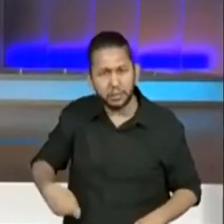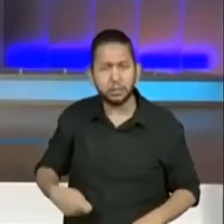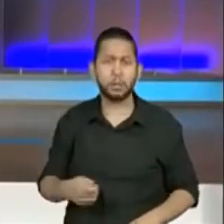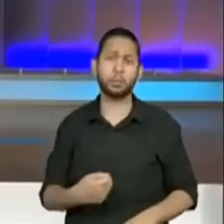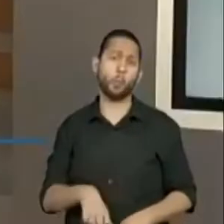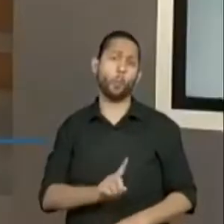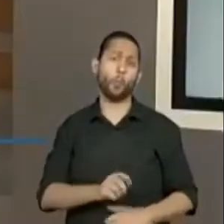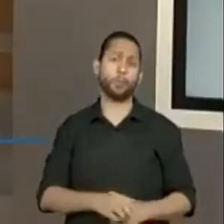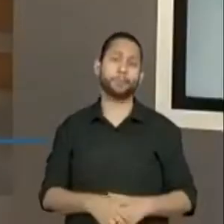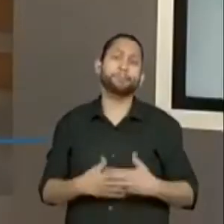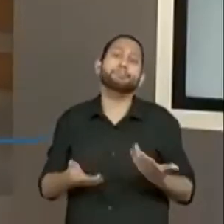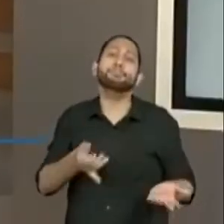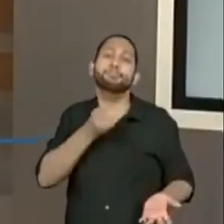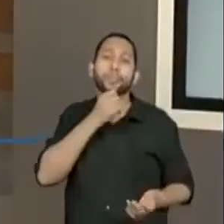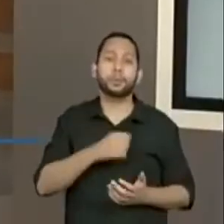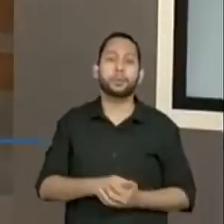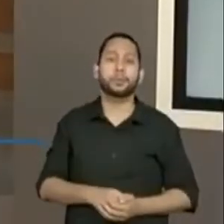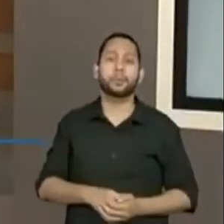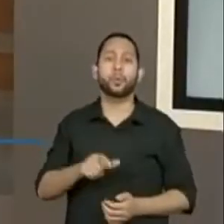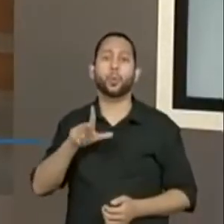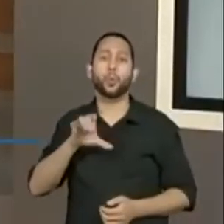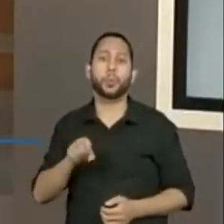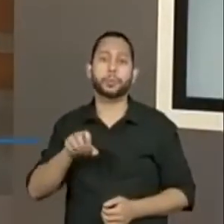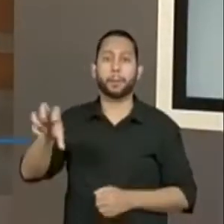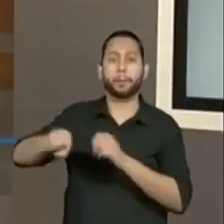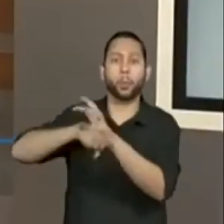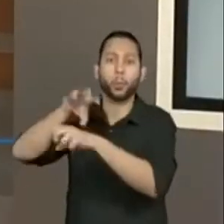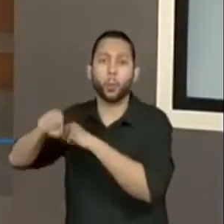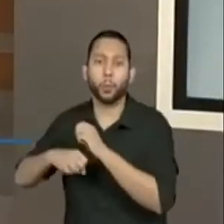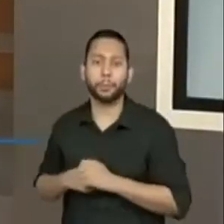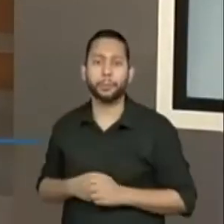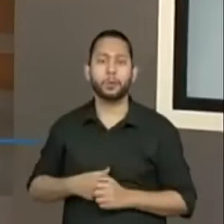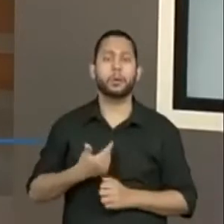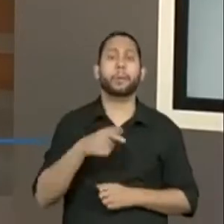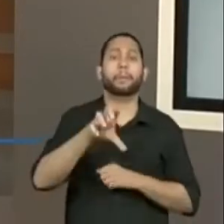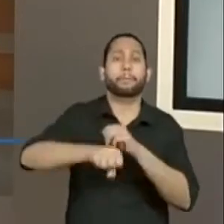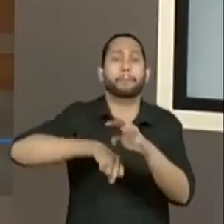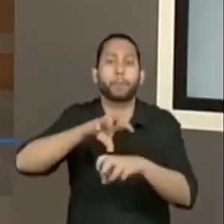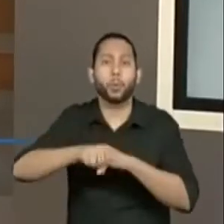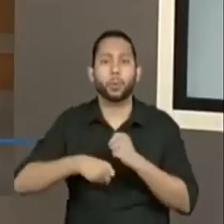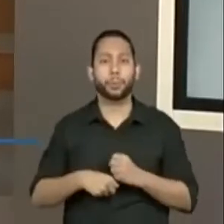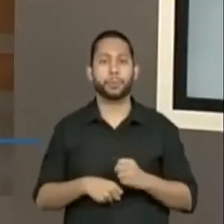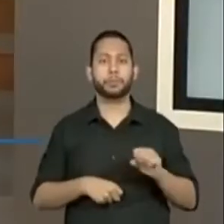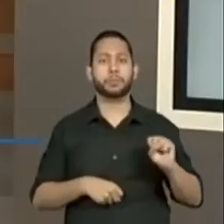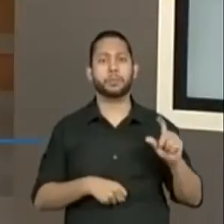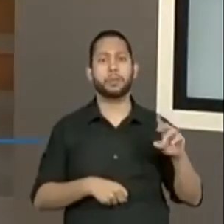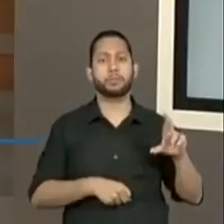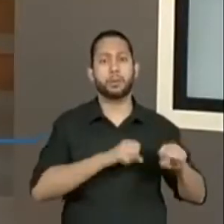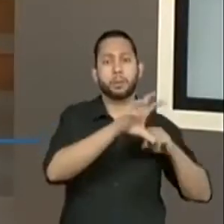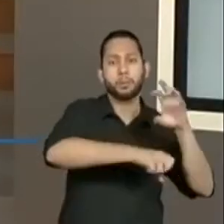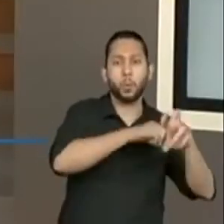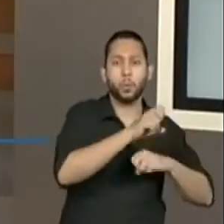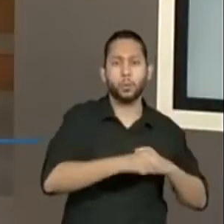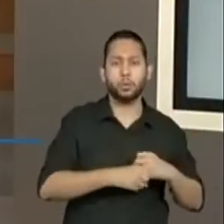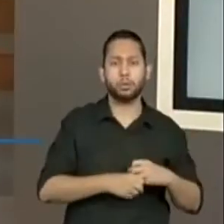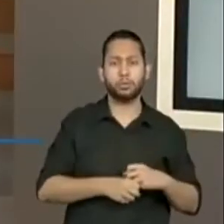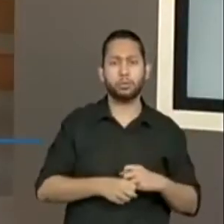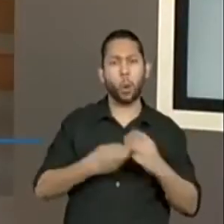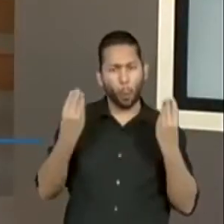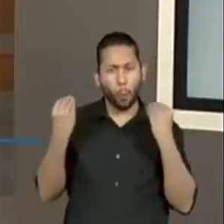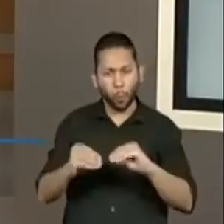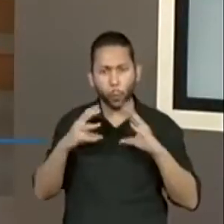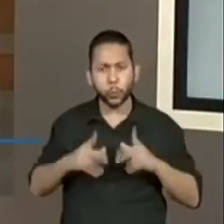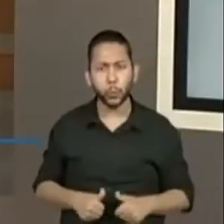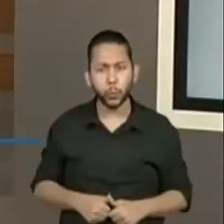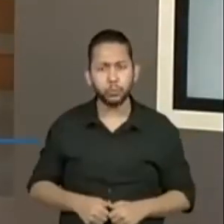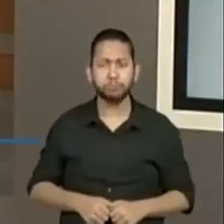dados da colheita do tio José Luiz e da tia Sandra que eu preciso usar todos os dados eu não preciso então também é